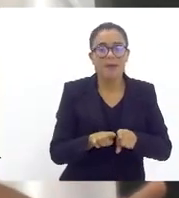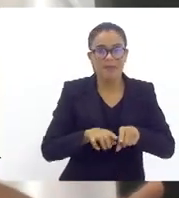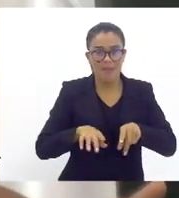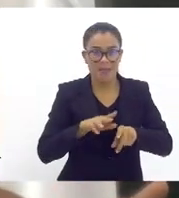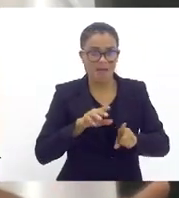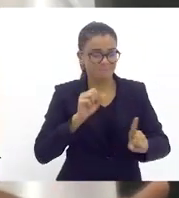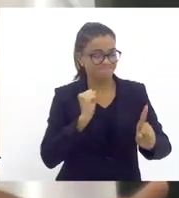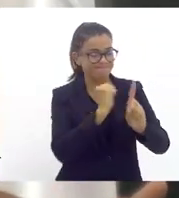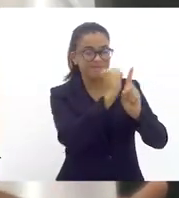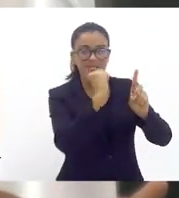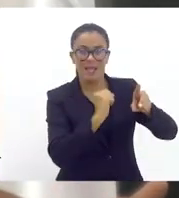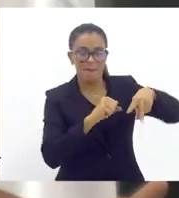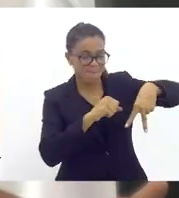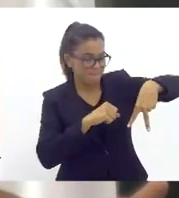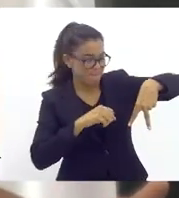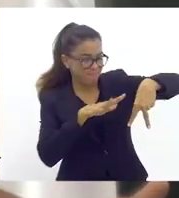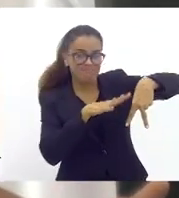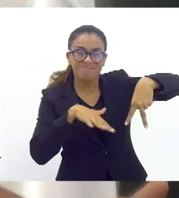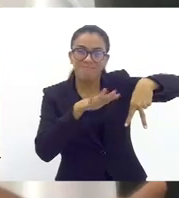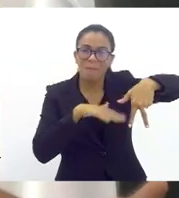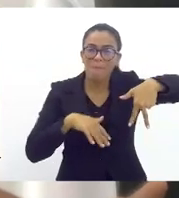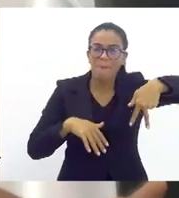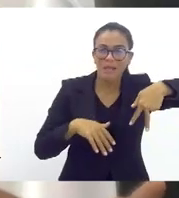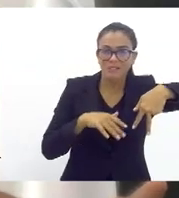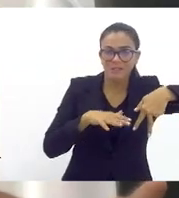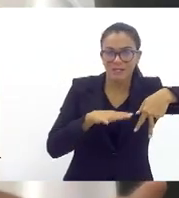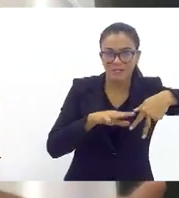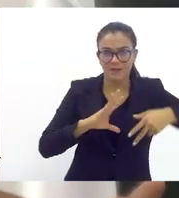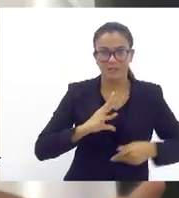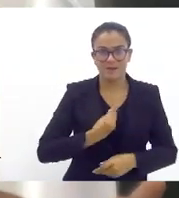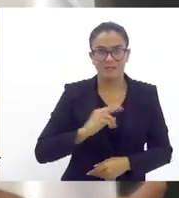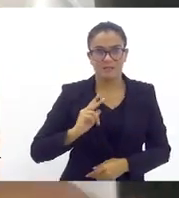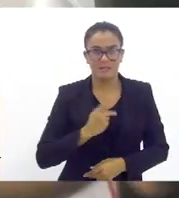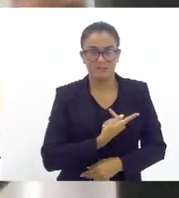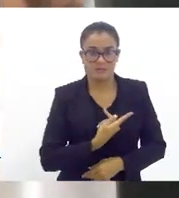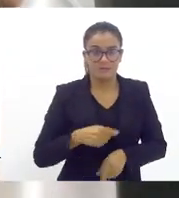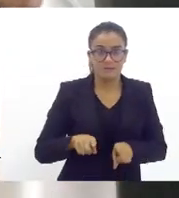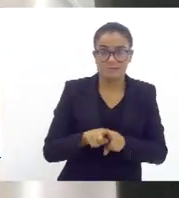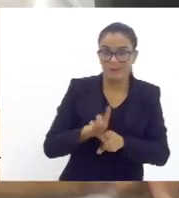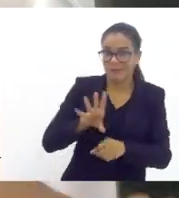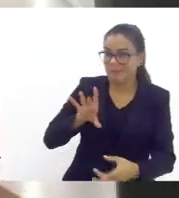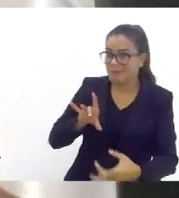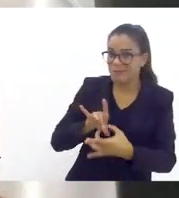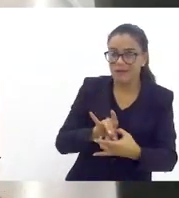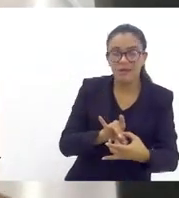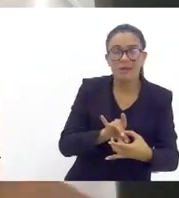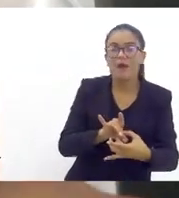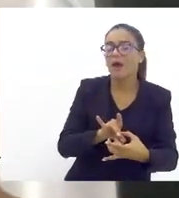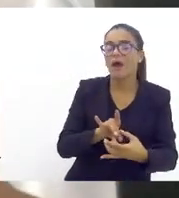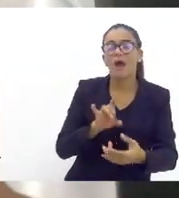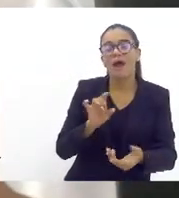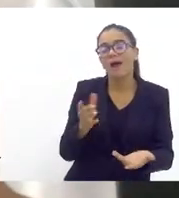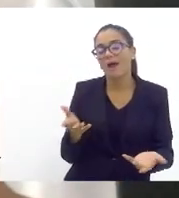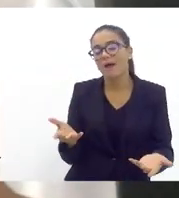marginalização, todos os processos de marginalização de pessoas transexuais e travestis, diretamente ligados